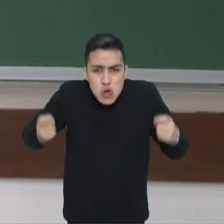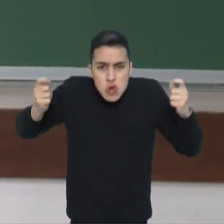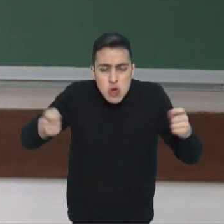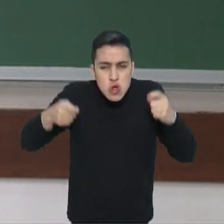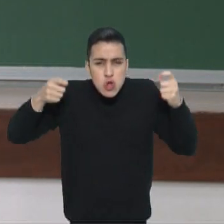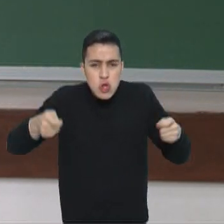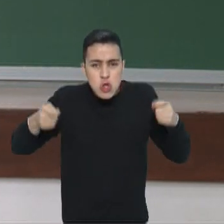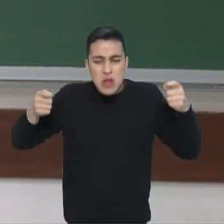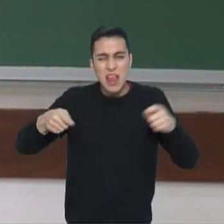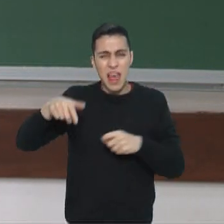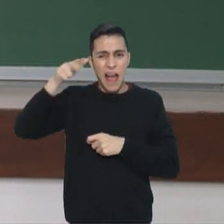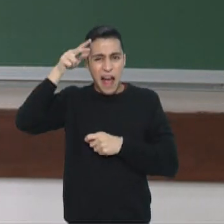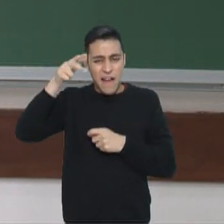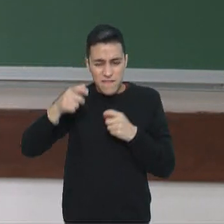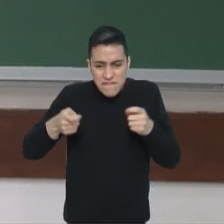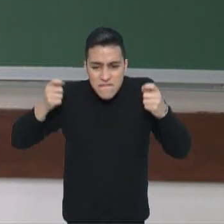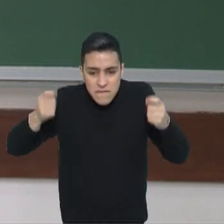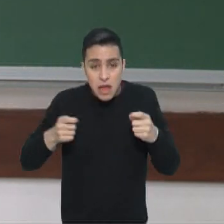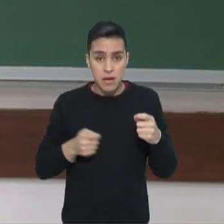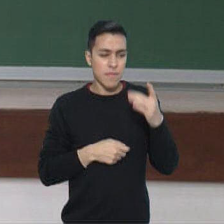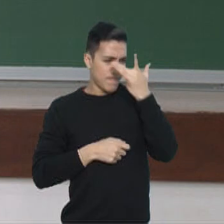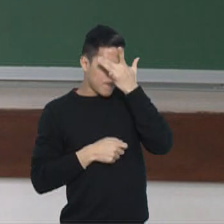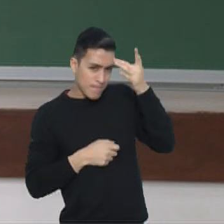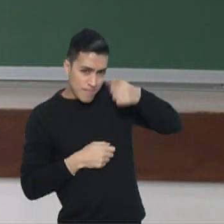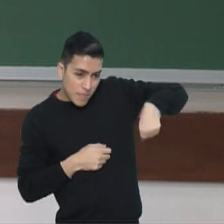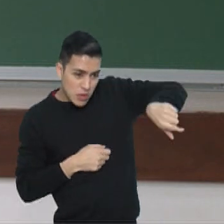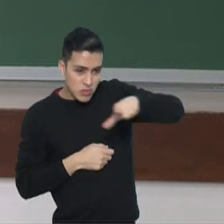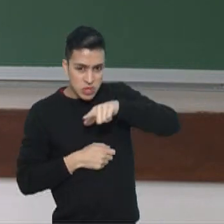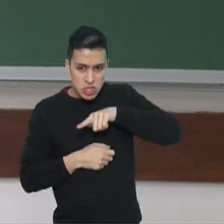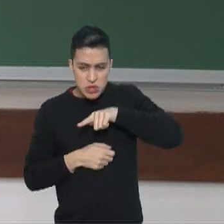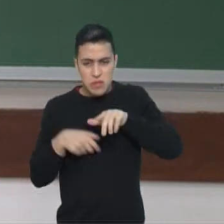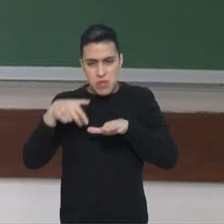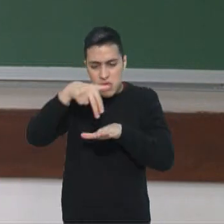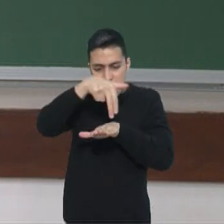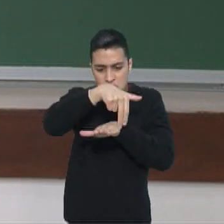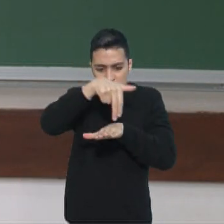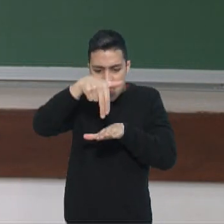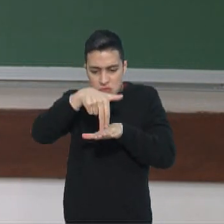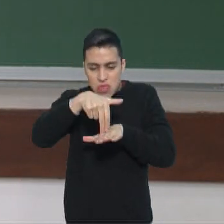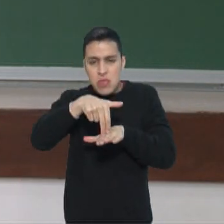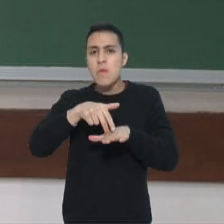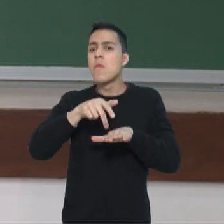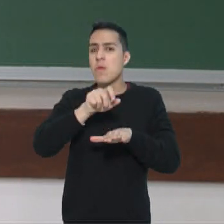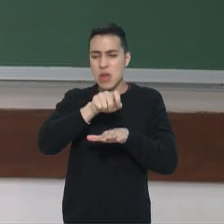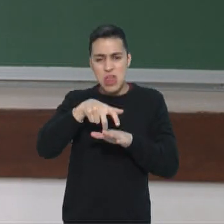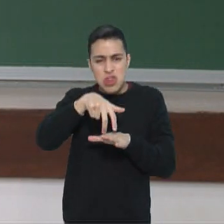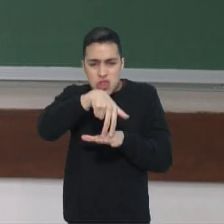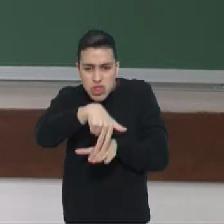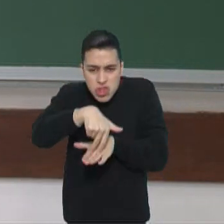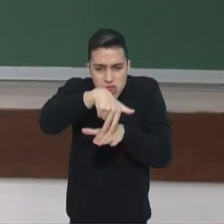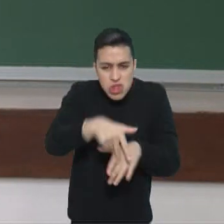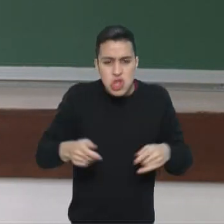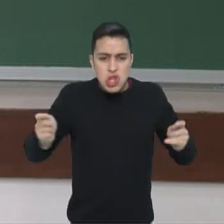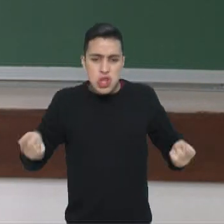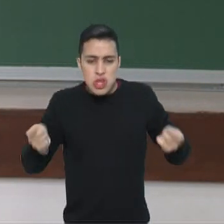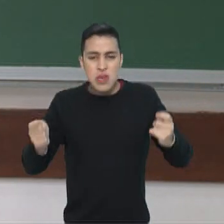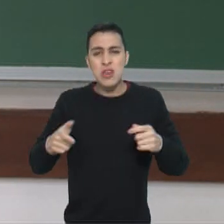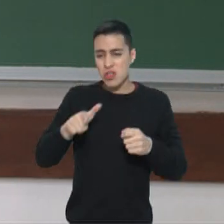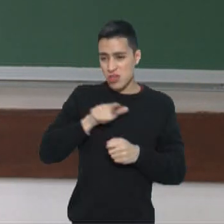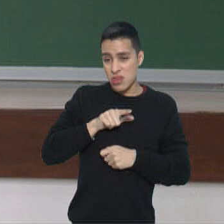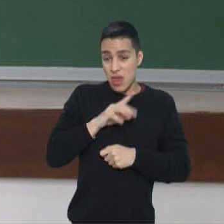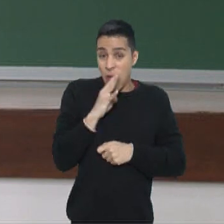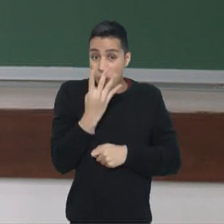os corredores tinham uma carroça que eram puxadas muitas vezes por 2 cavalos, que eram chamadas de bigas, ou por